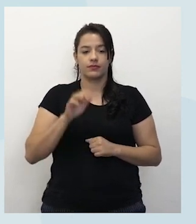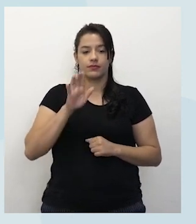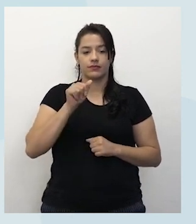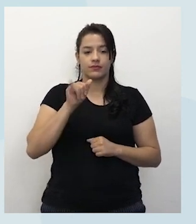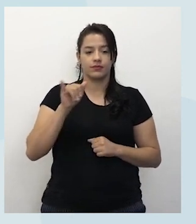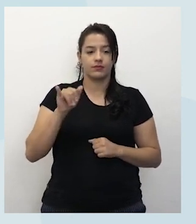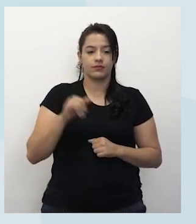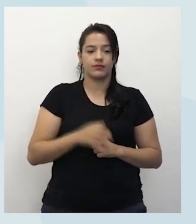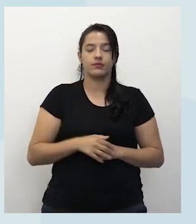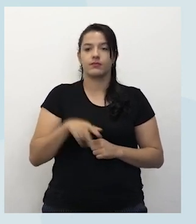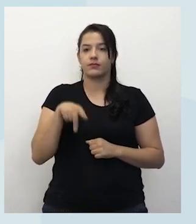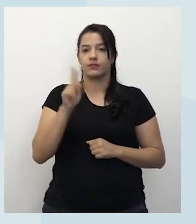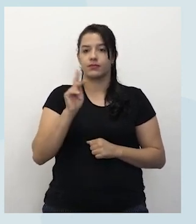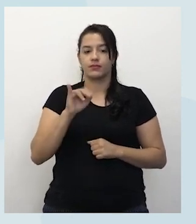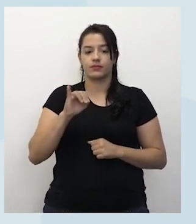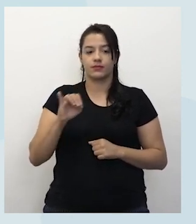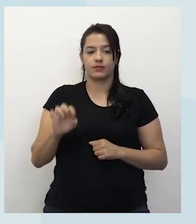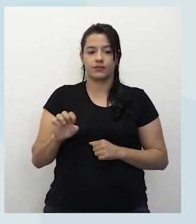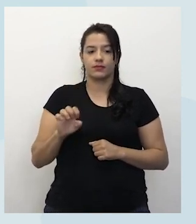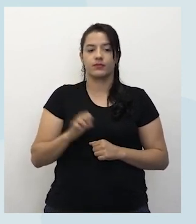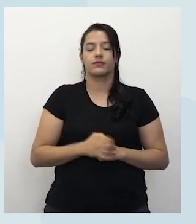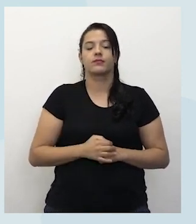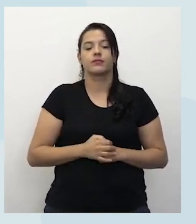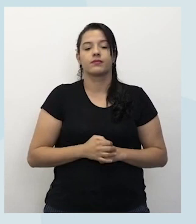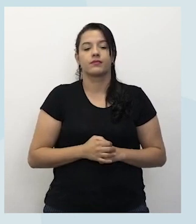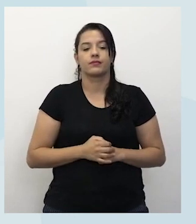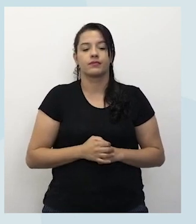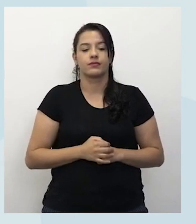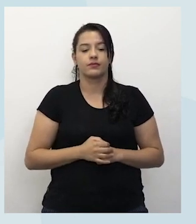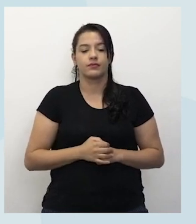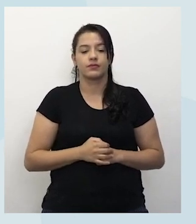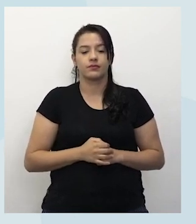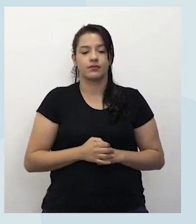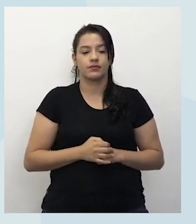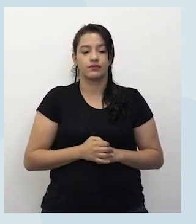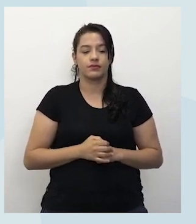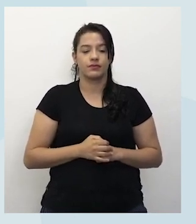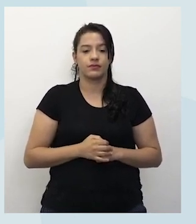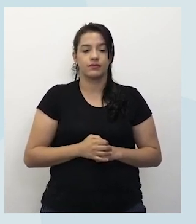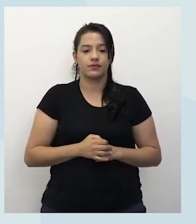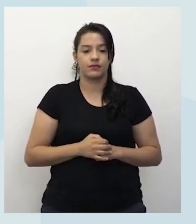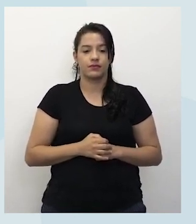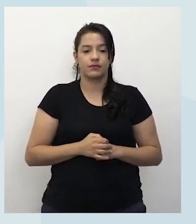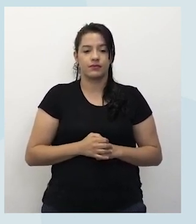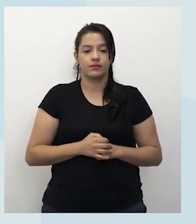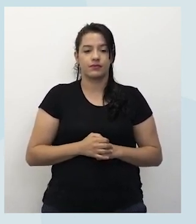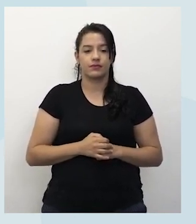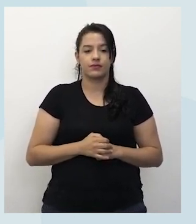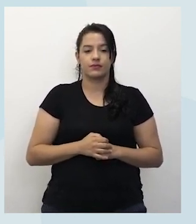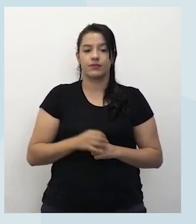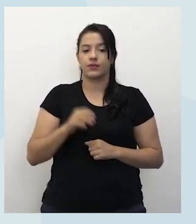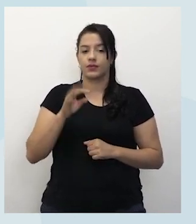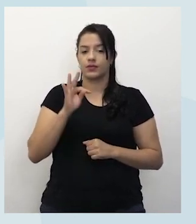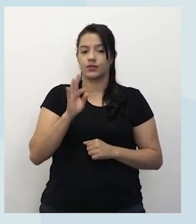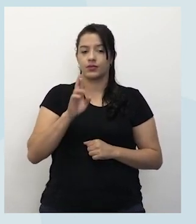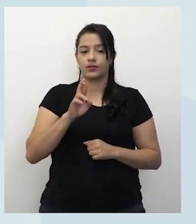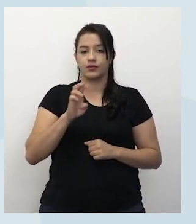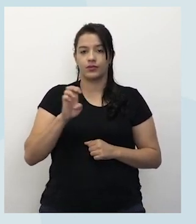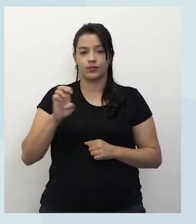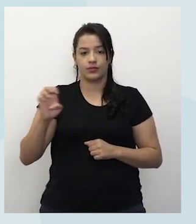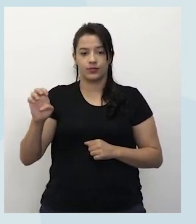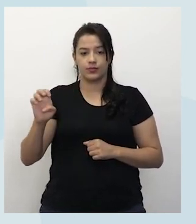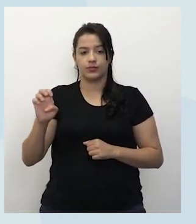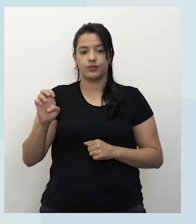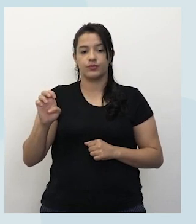K. K. Deixa eu deixar uma cor mais bonitinha. Ok. Agora aqui a gente tem tree. Cuidado para não confundir tree de